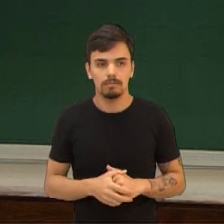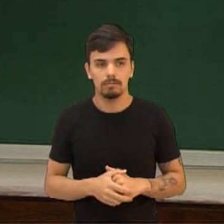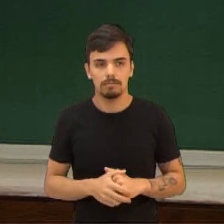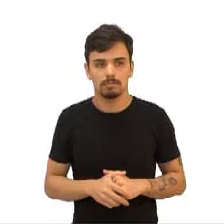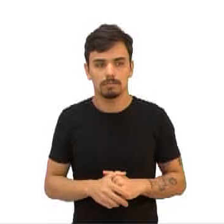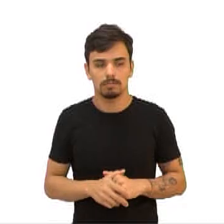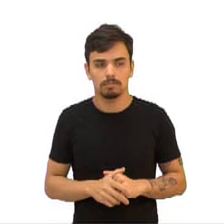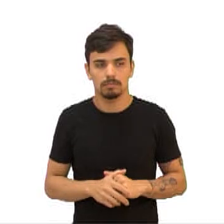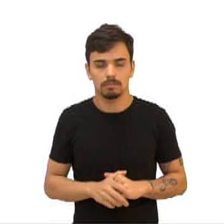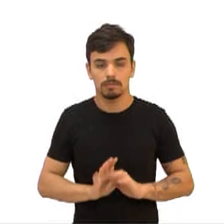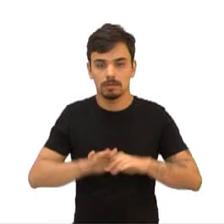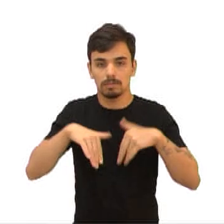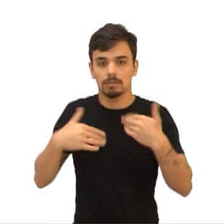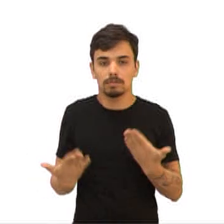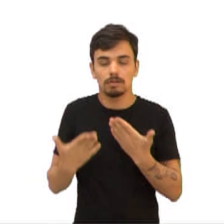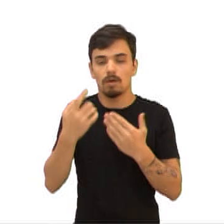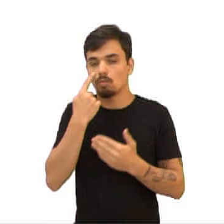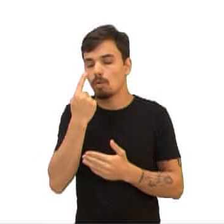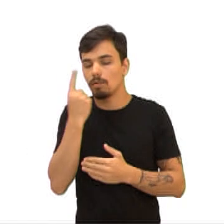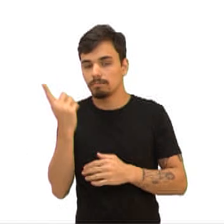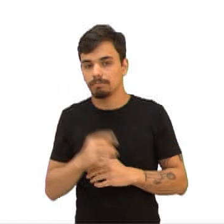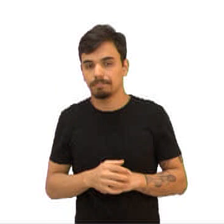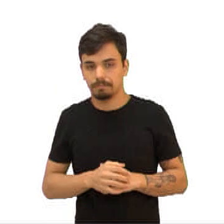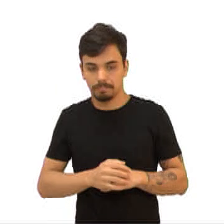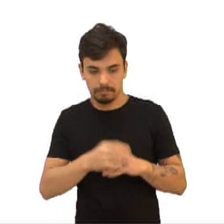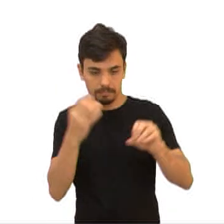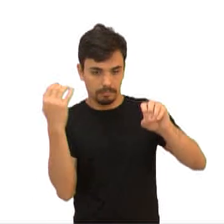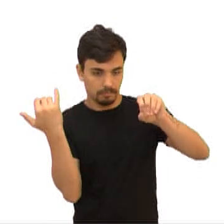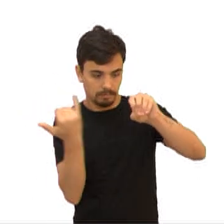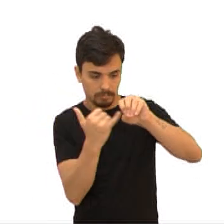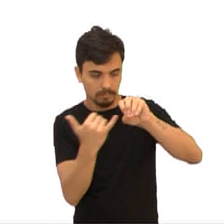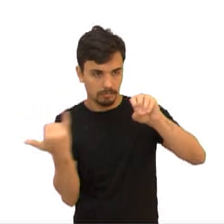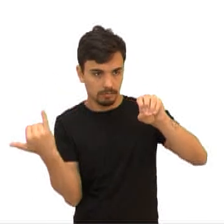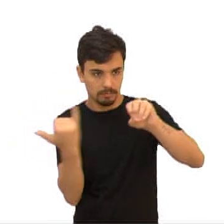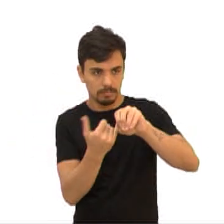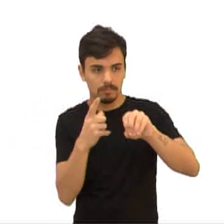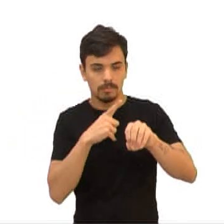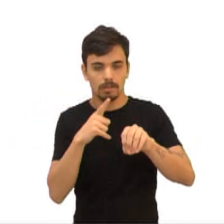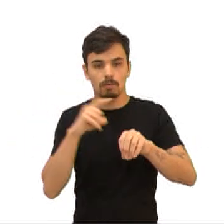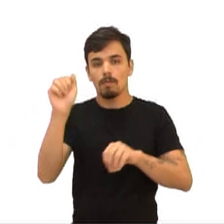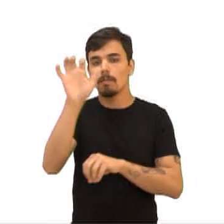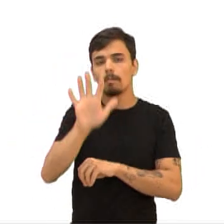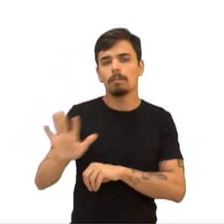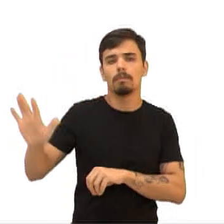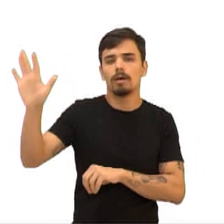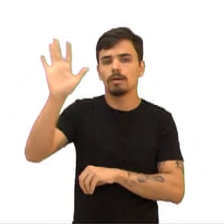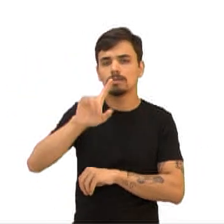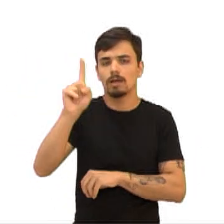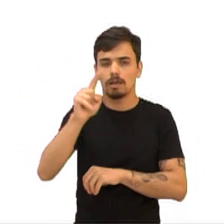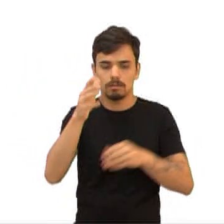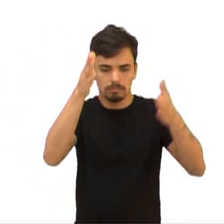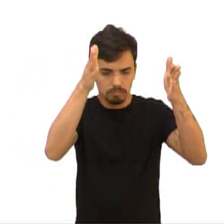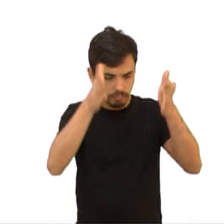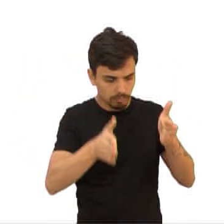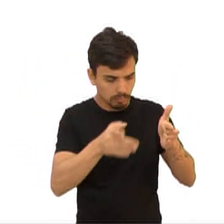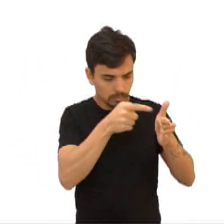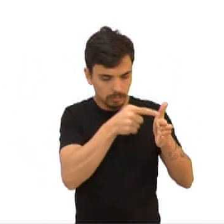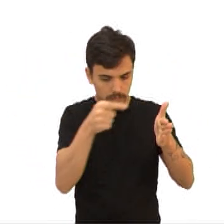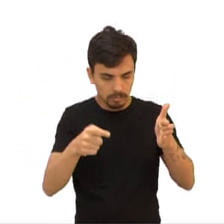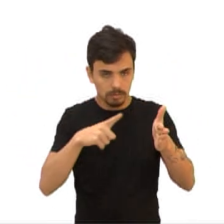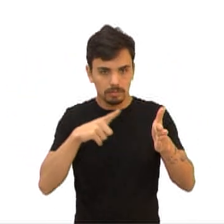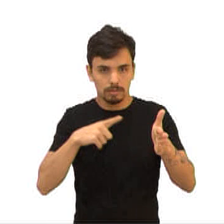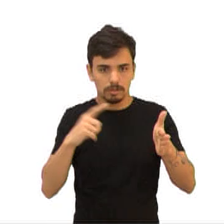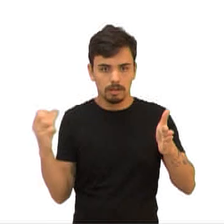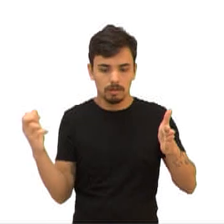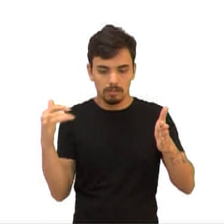Bom, o capacitor, aqui eu tenho uma figura, são placas condutoras, como eu já falei, que